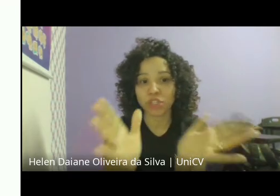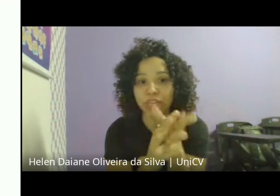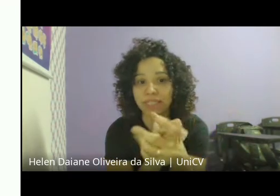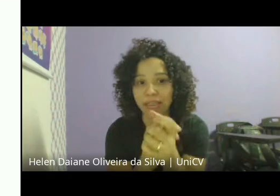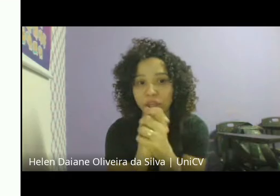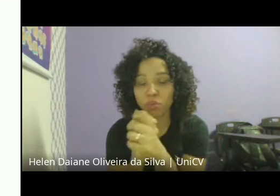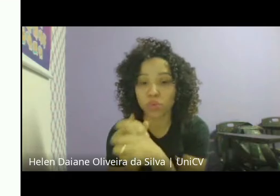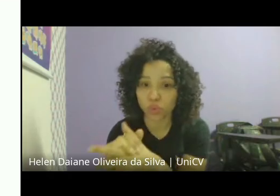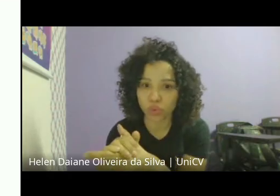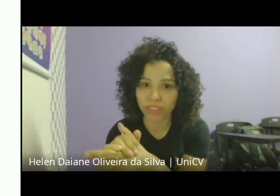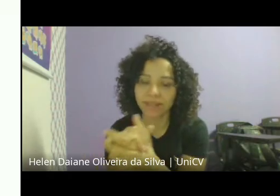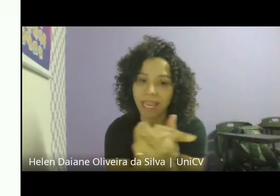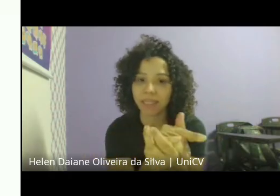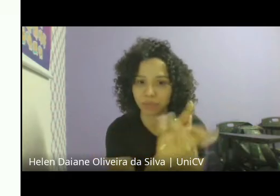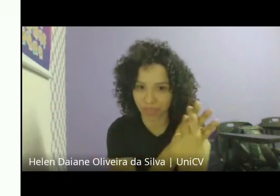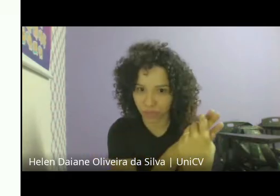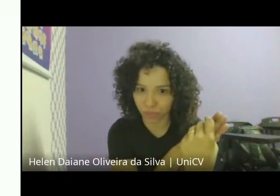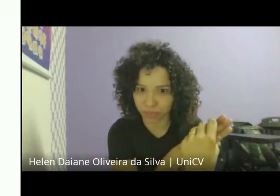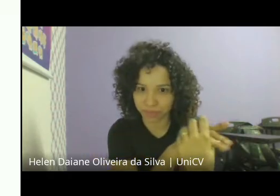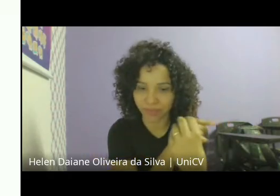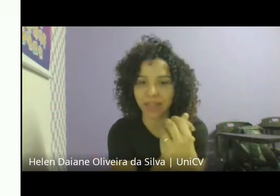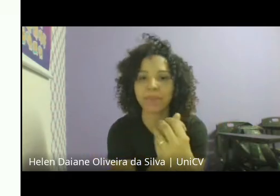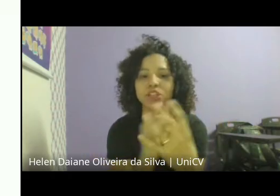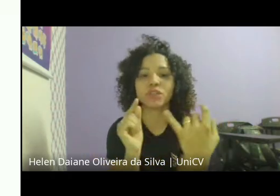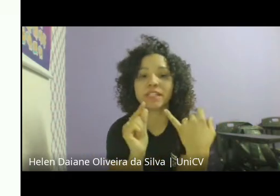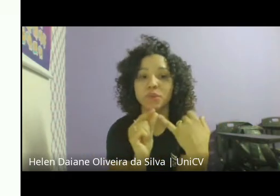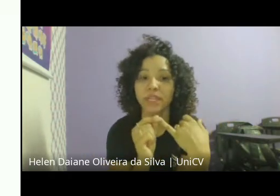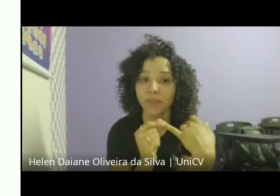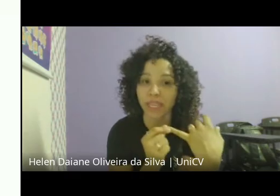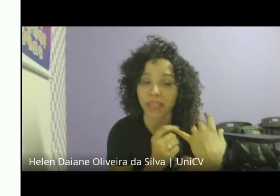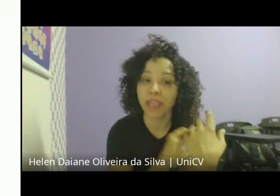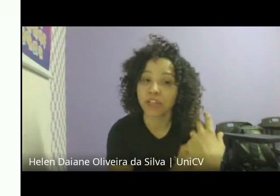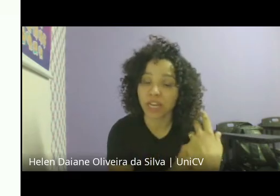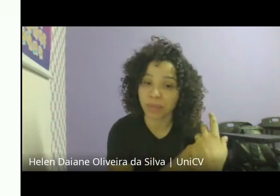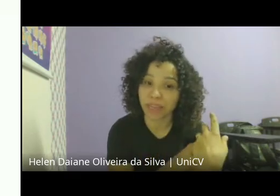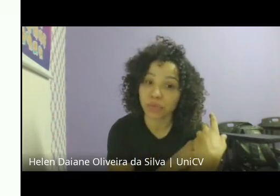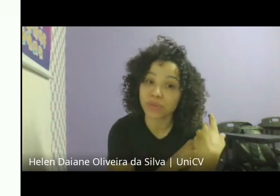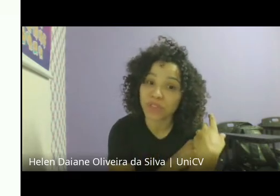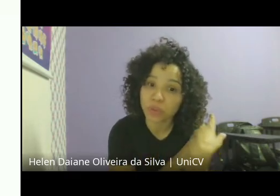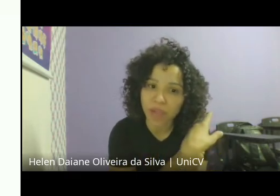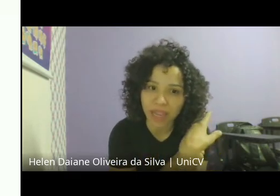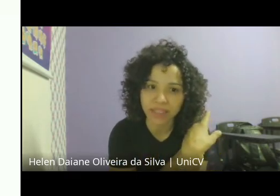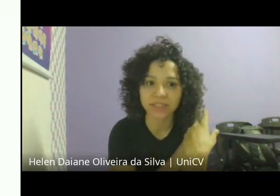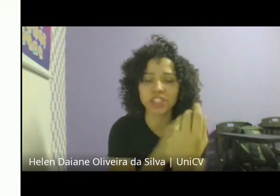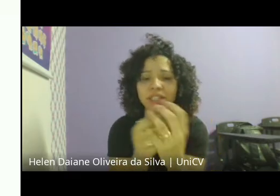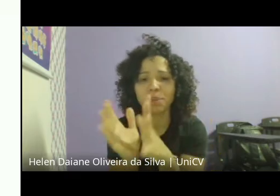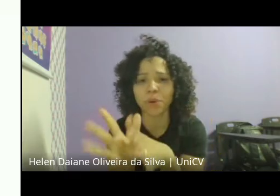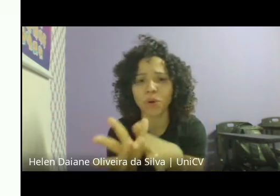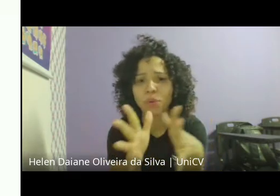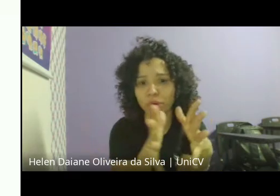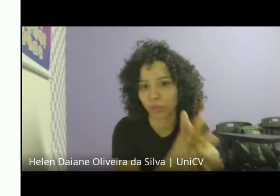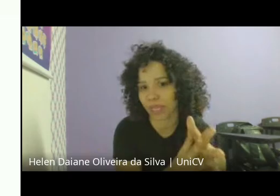Então, se a gente quiser que um surdo entenda um texto, tá? A gente vai se usar do quê? De elementos visuais. Tira